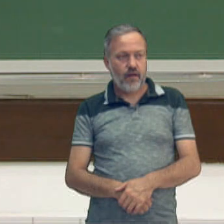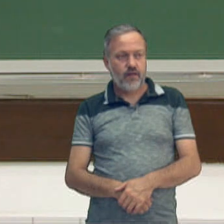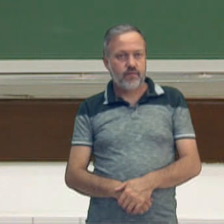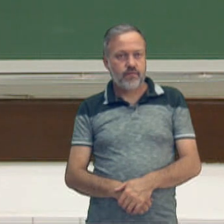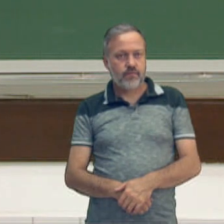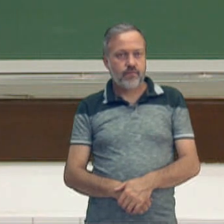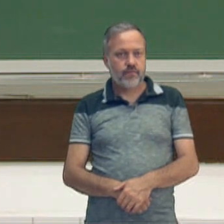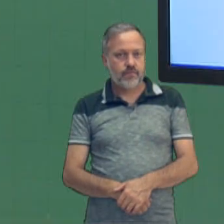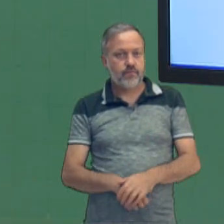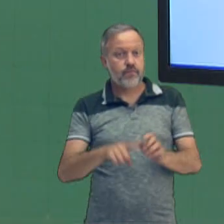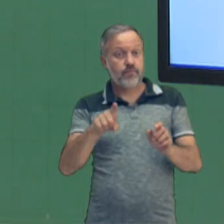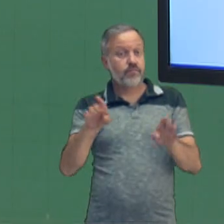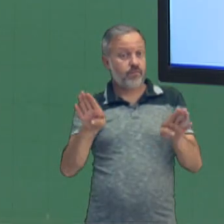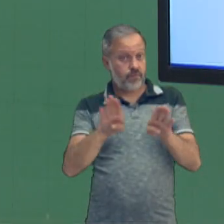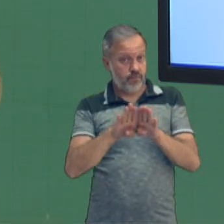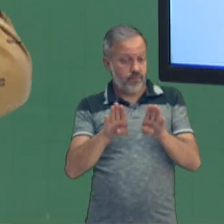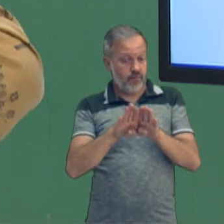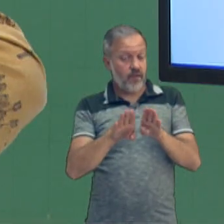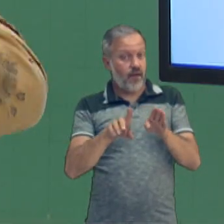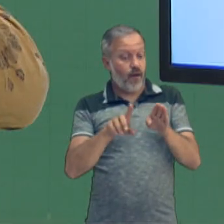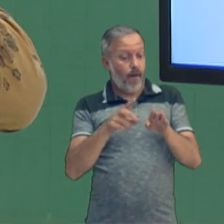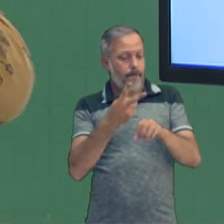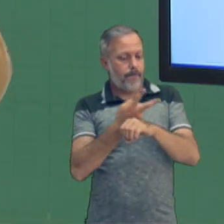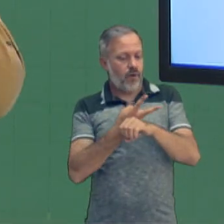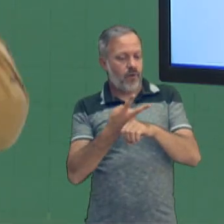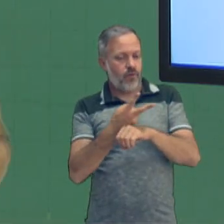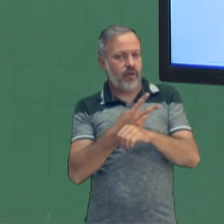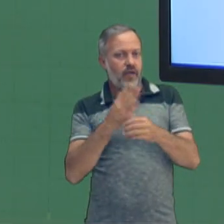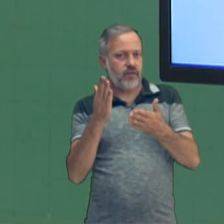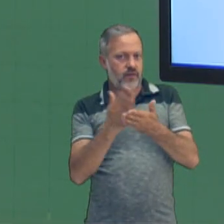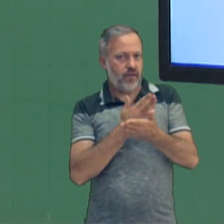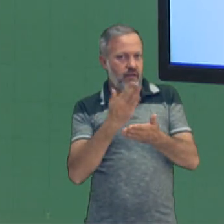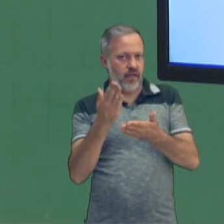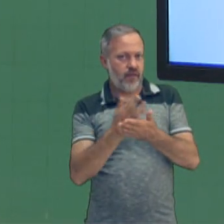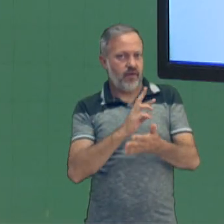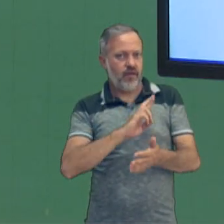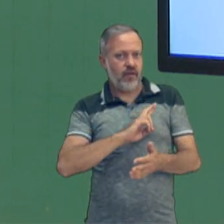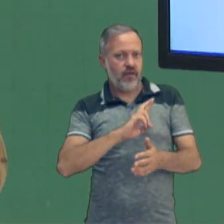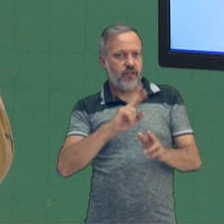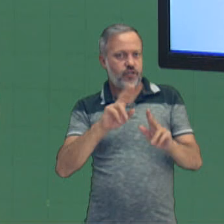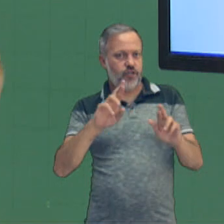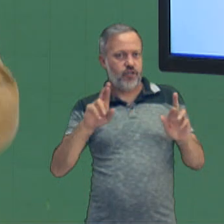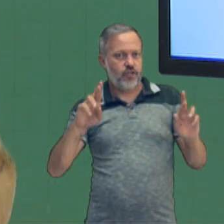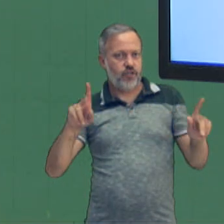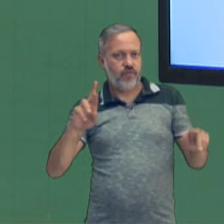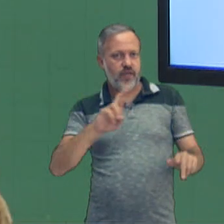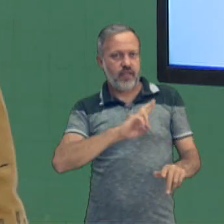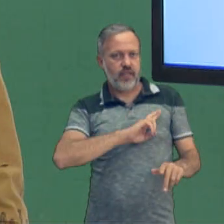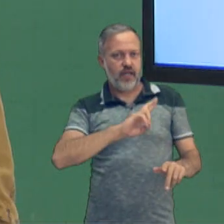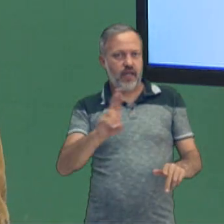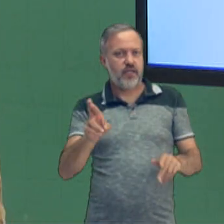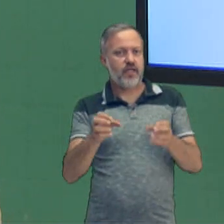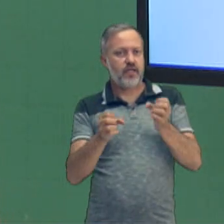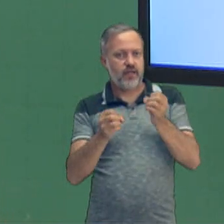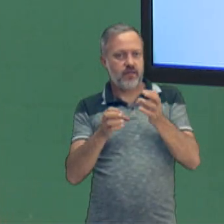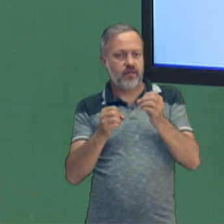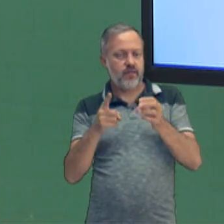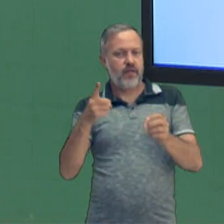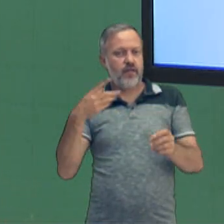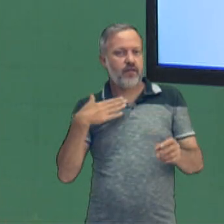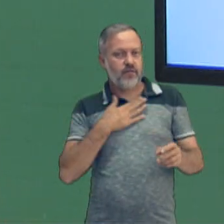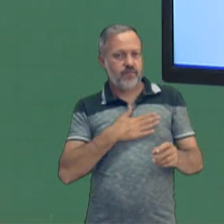ensino religioso que trata desses assuntos, e tem um capítulo só sobre calendários. Espero que vocês tenham gostado desta